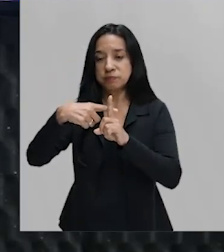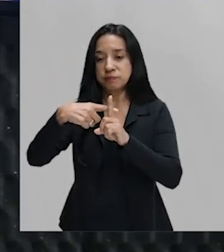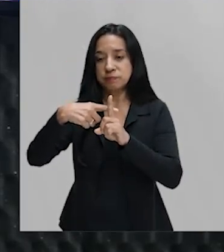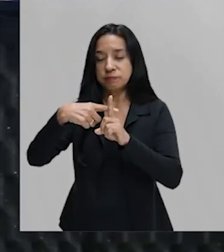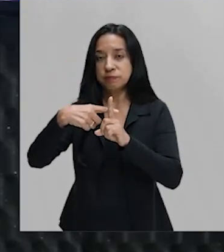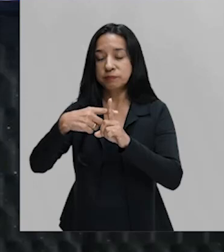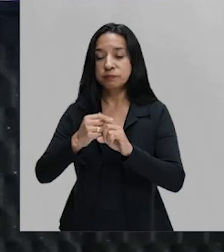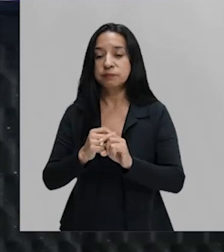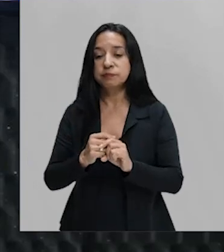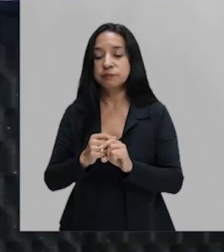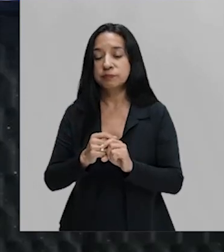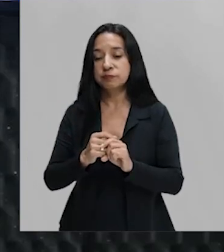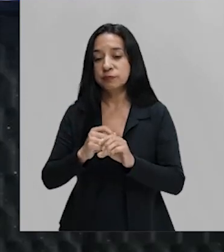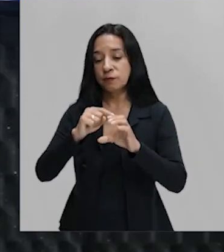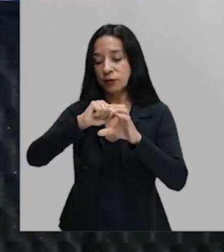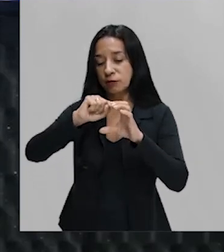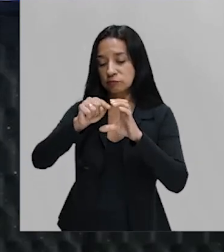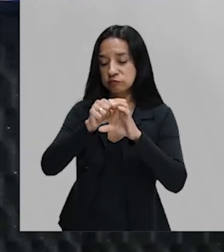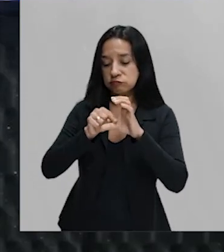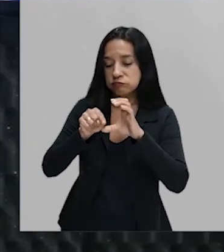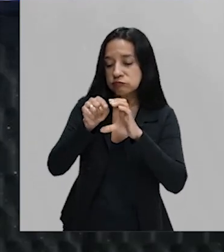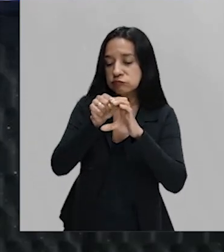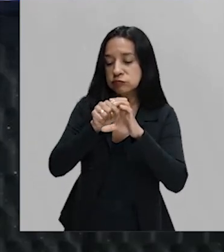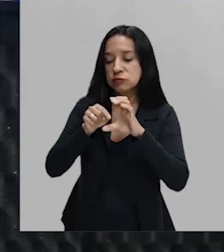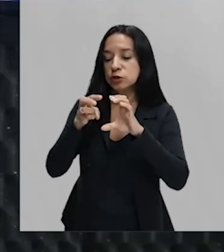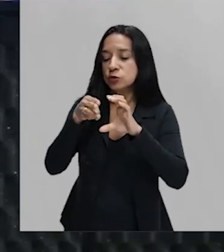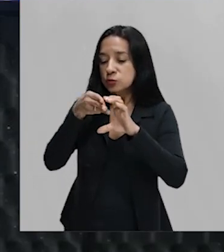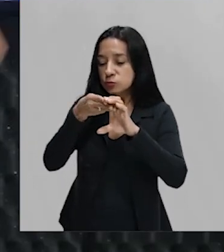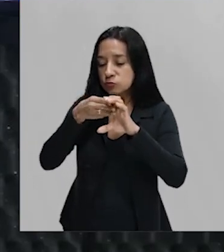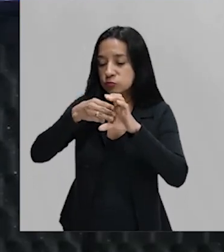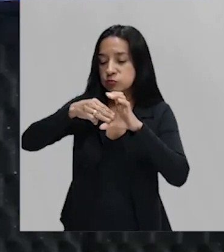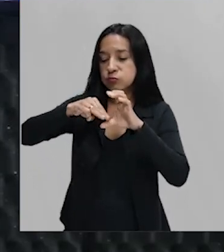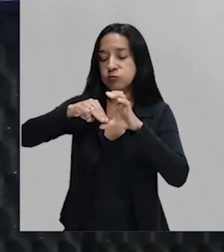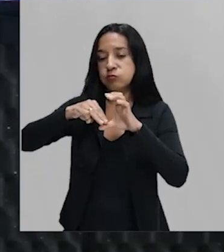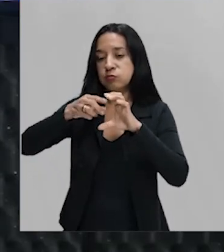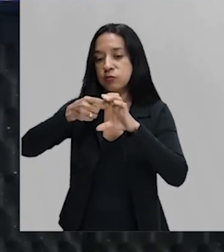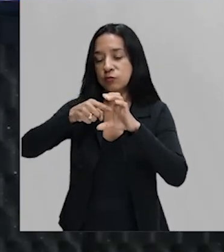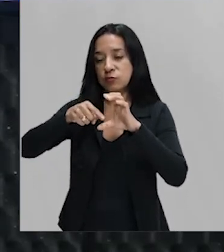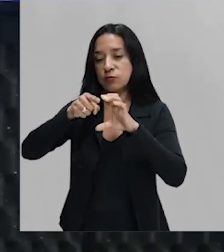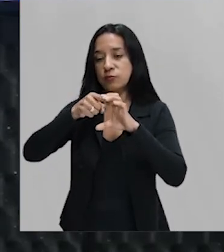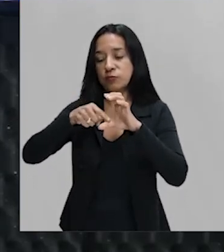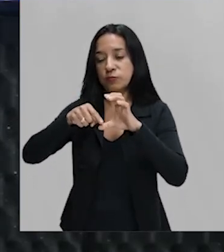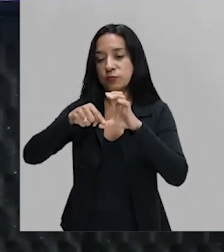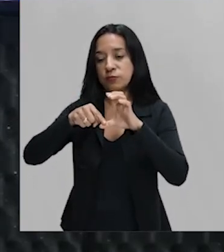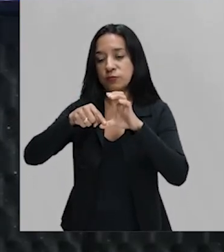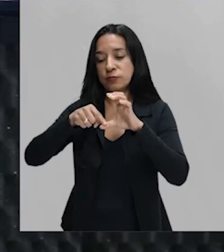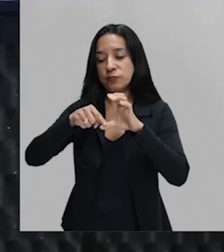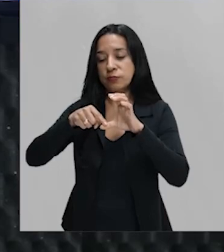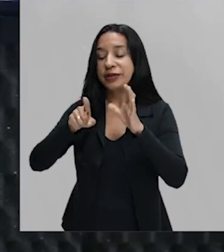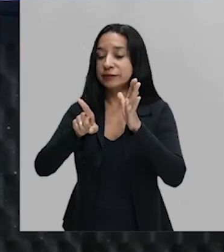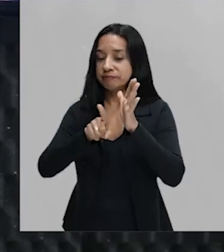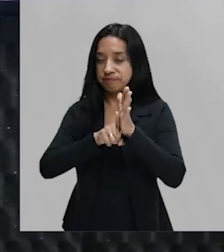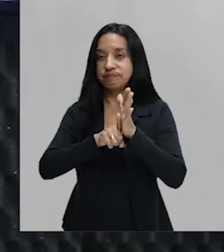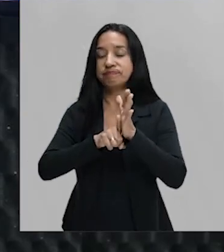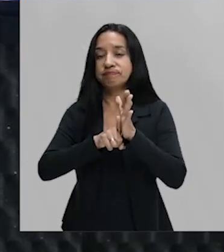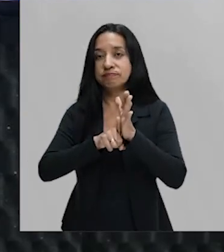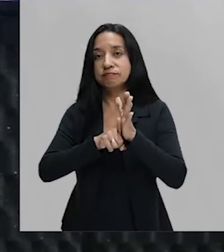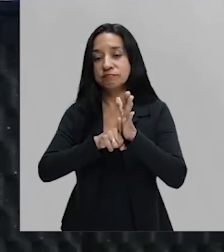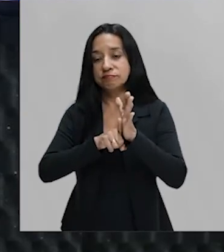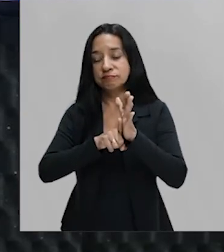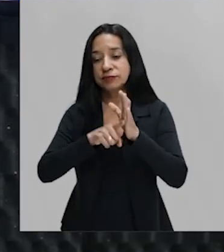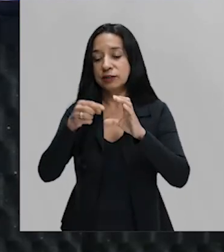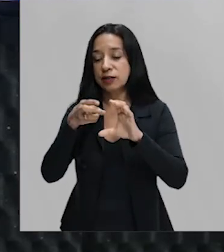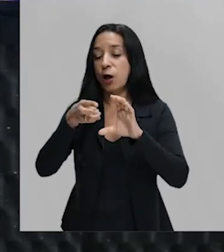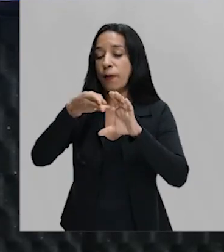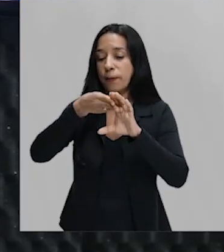positiva. E essa camada interna da membrana plasmática, ela vai ficar com a carga negativa. Então, a